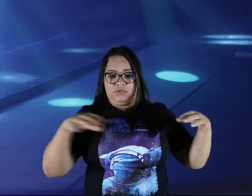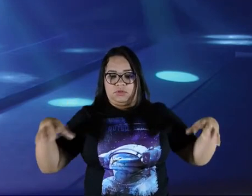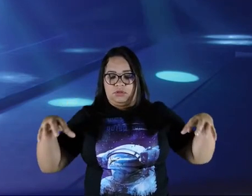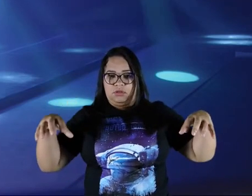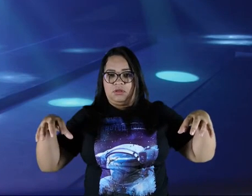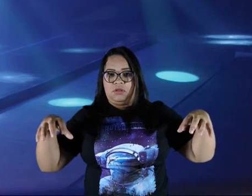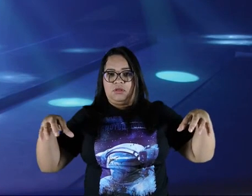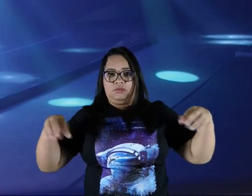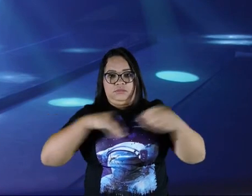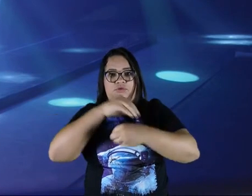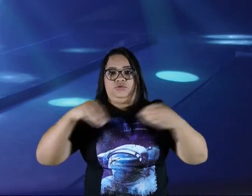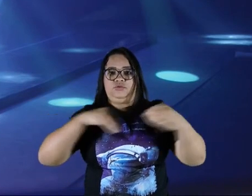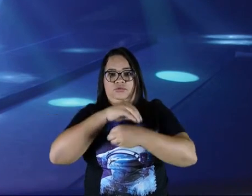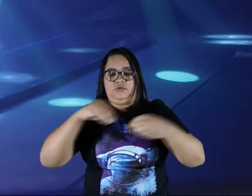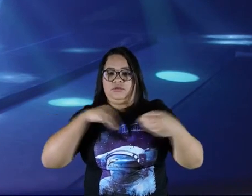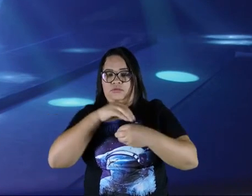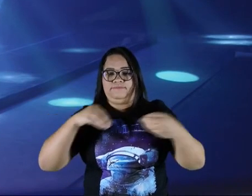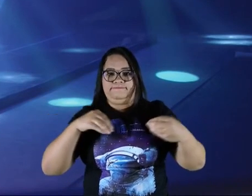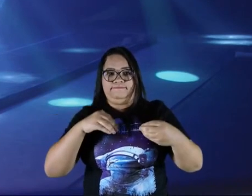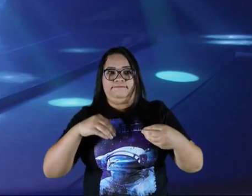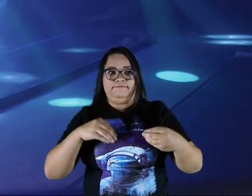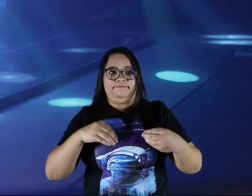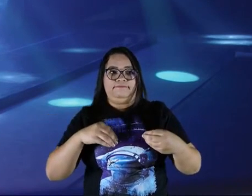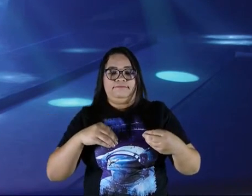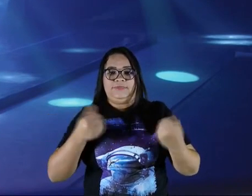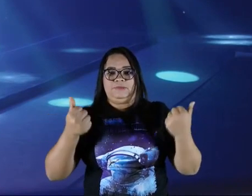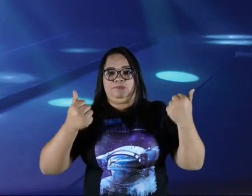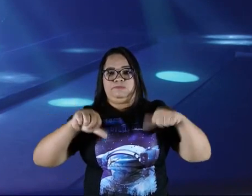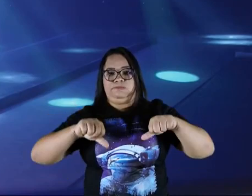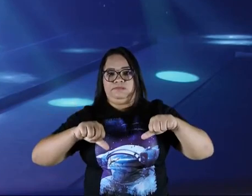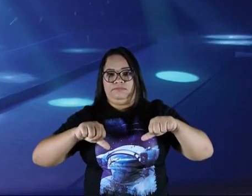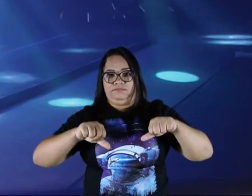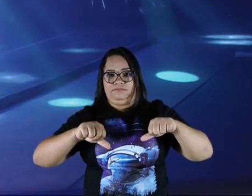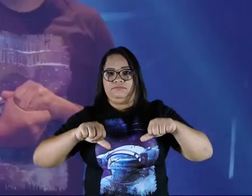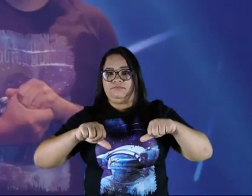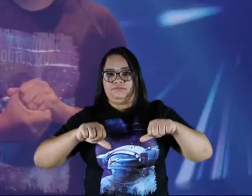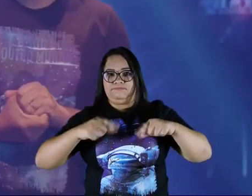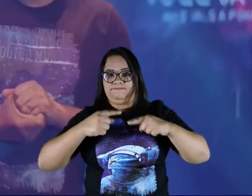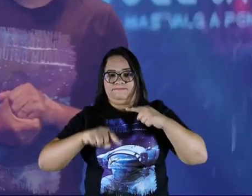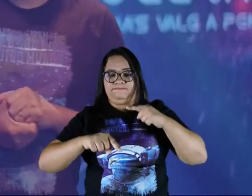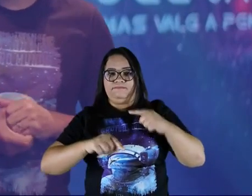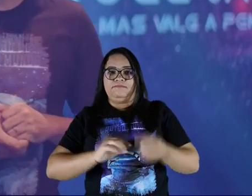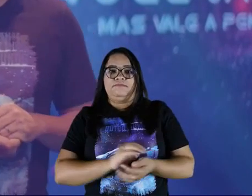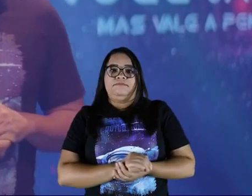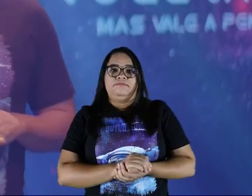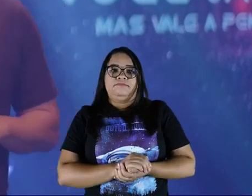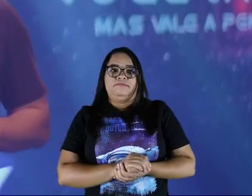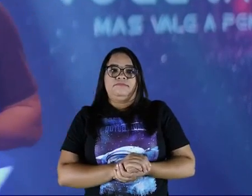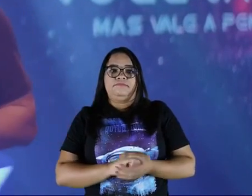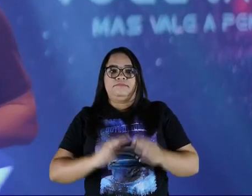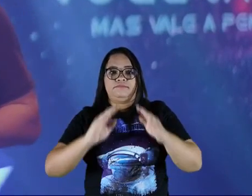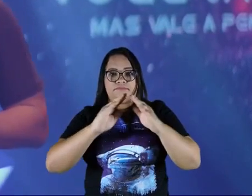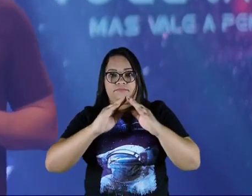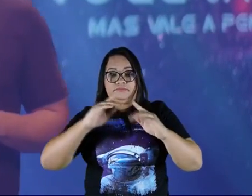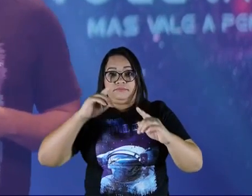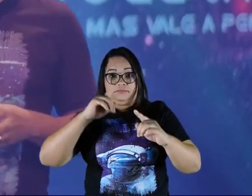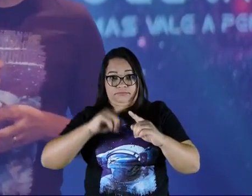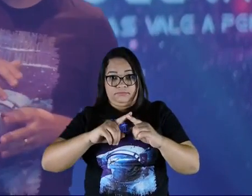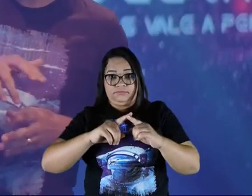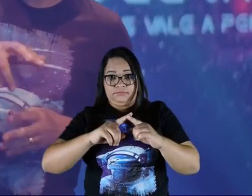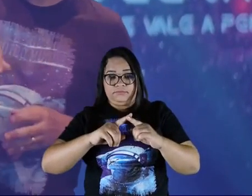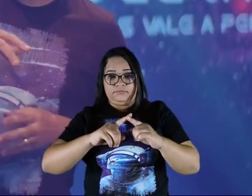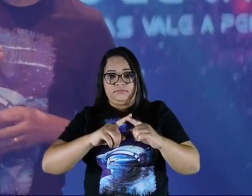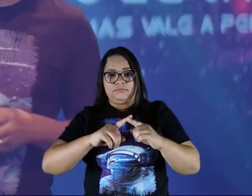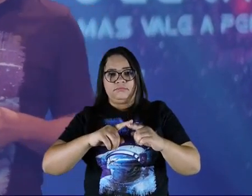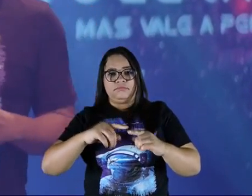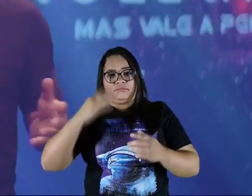outra. Misturar essas duas realidades é o pior caminho possível para ambas. A Igreja acredita que adotar uma